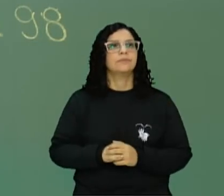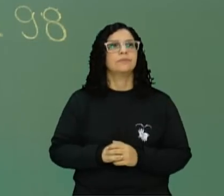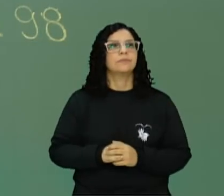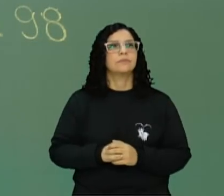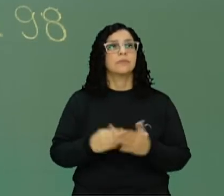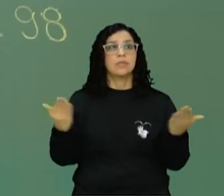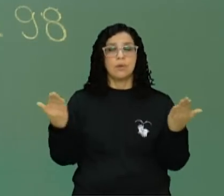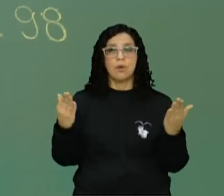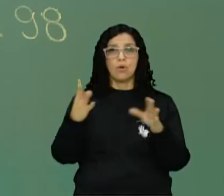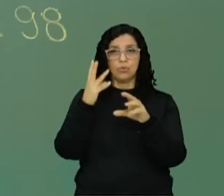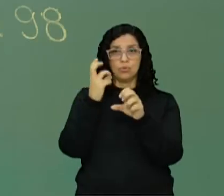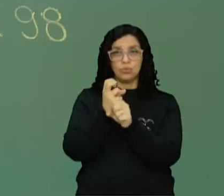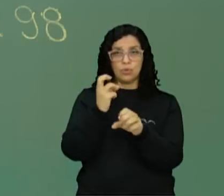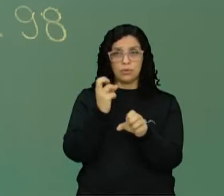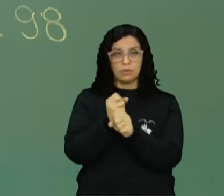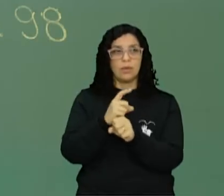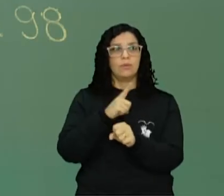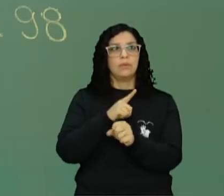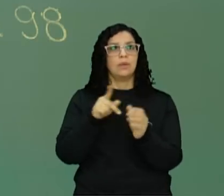a soma